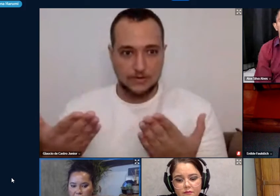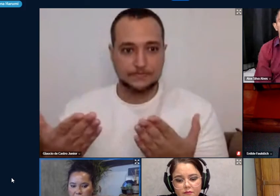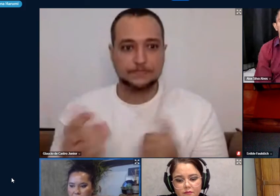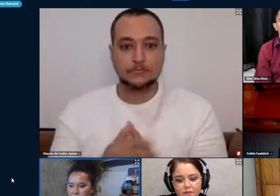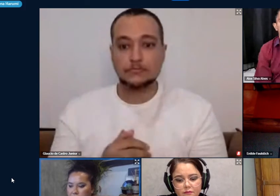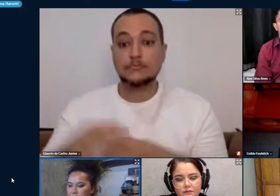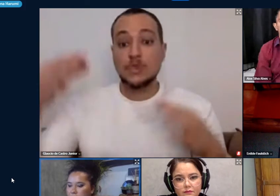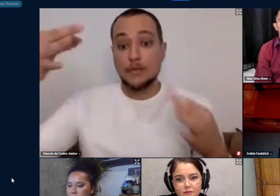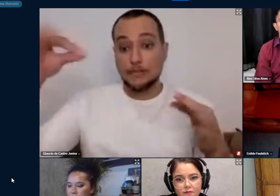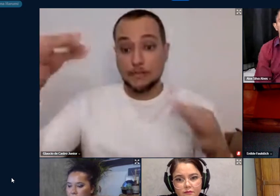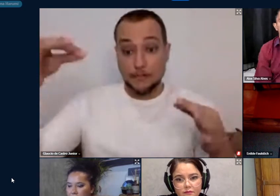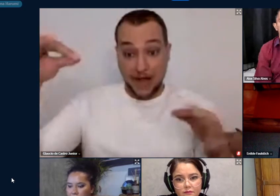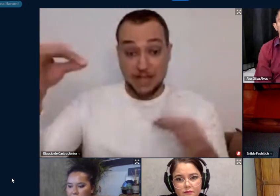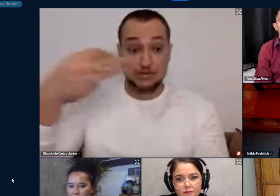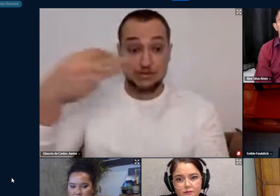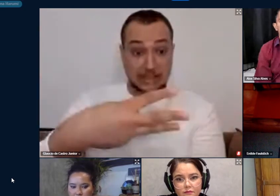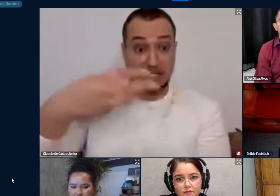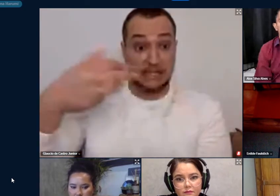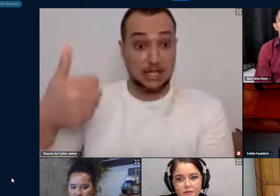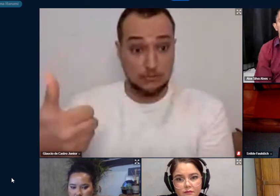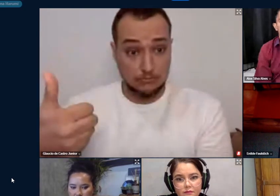Na